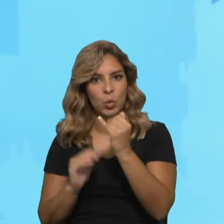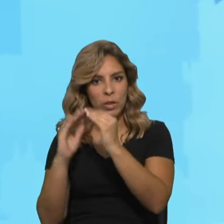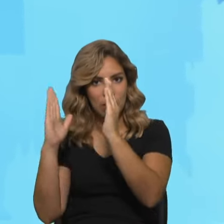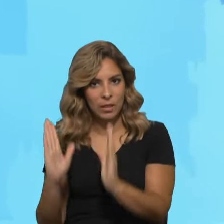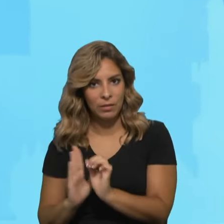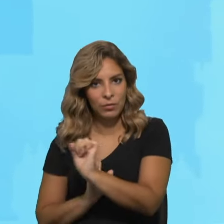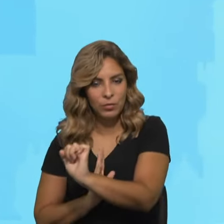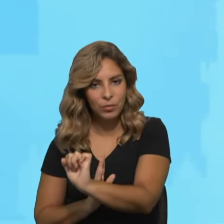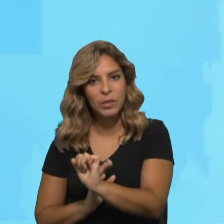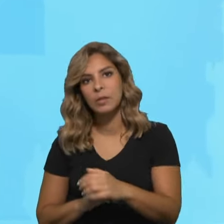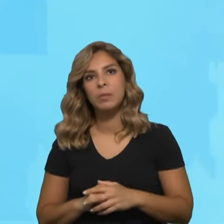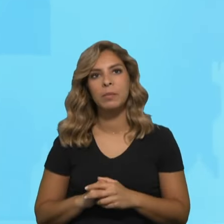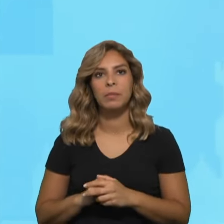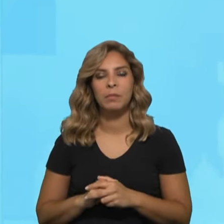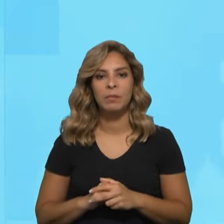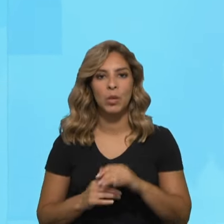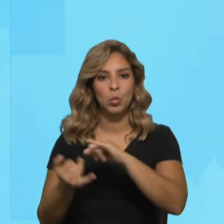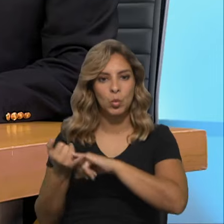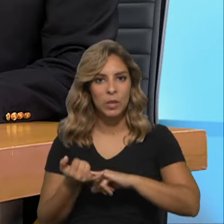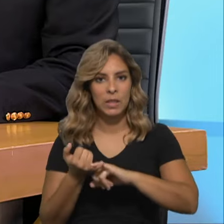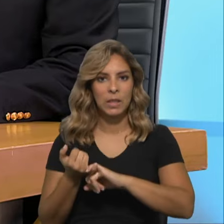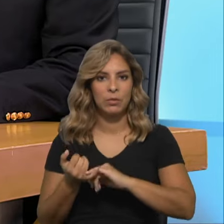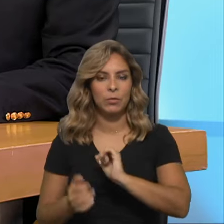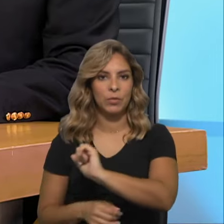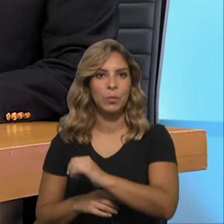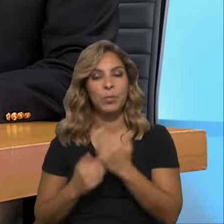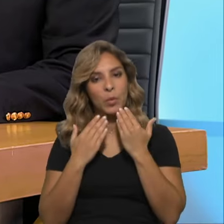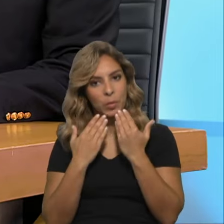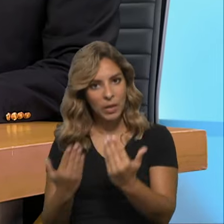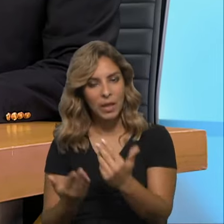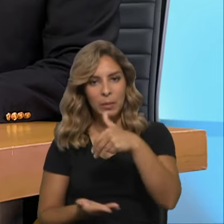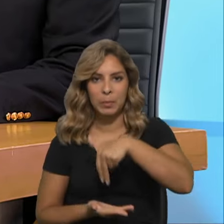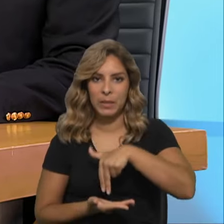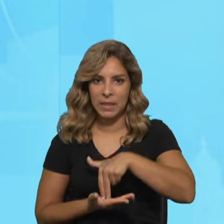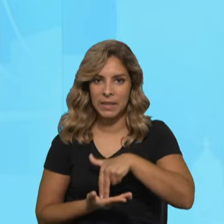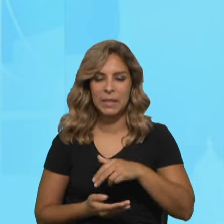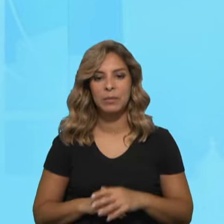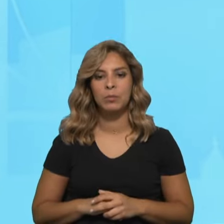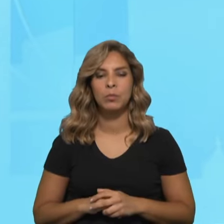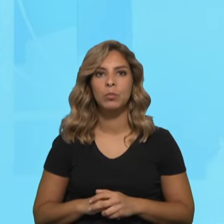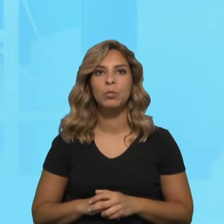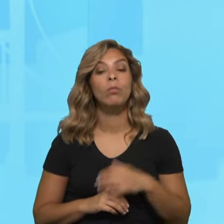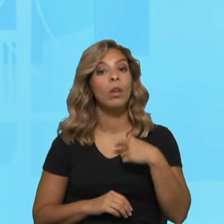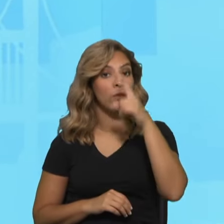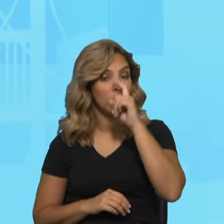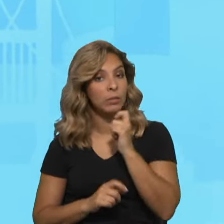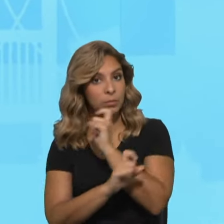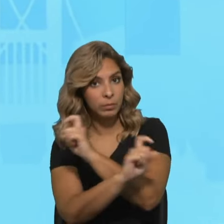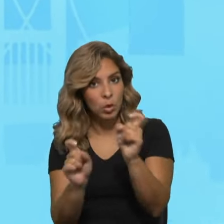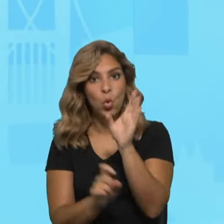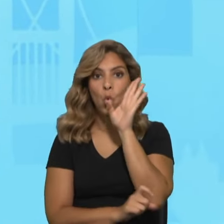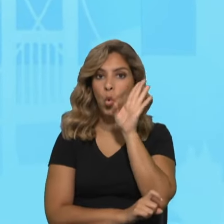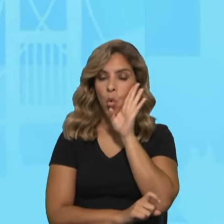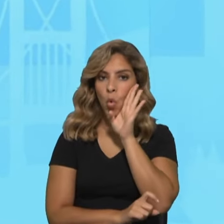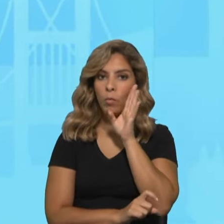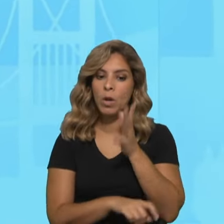sendo promovido pela vossa associação. Muito obrigado pela vossa presença. Eu recordo ainda que mais logo, após